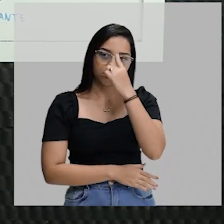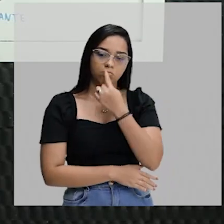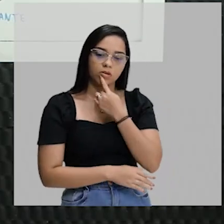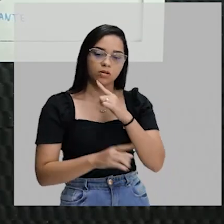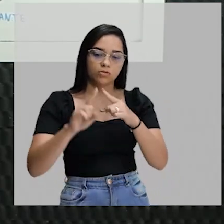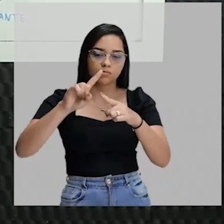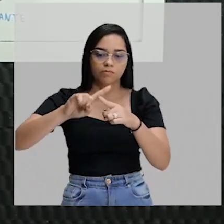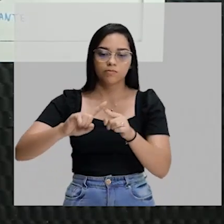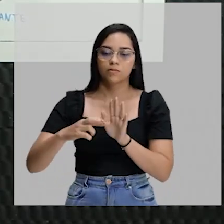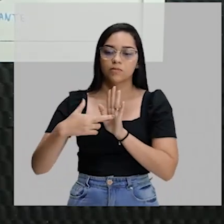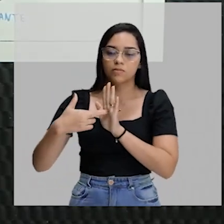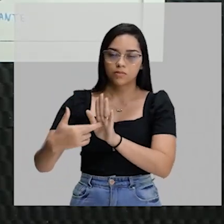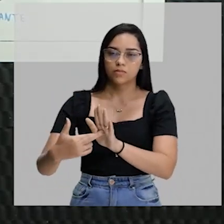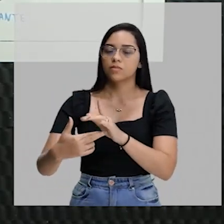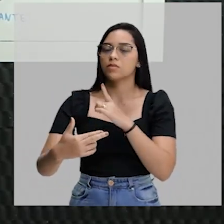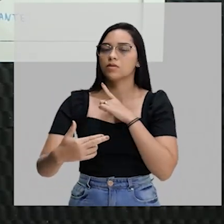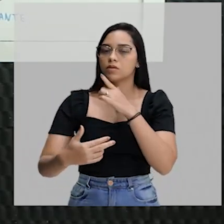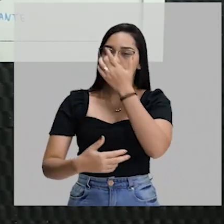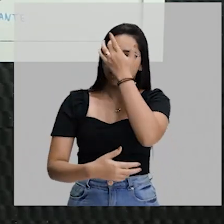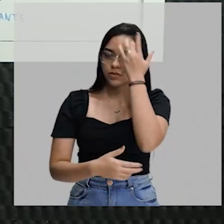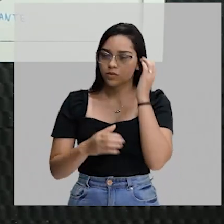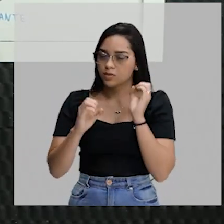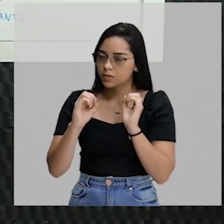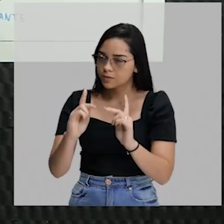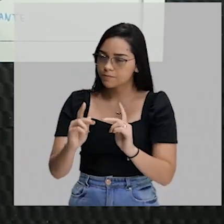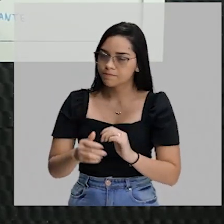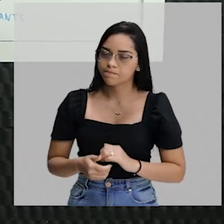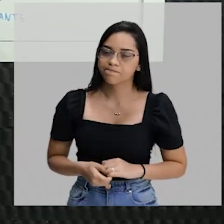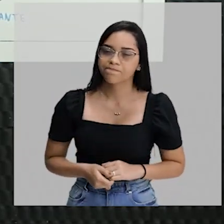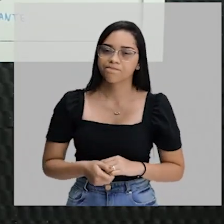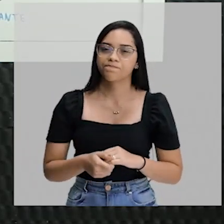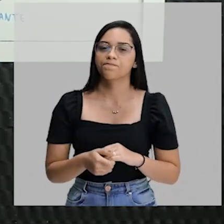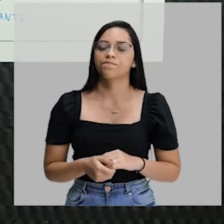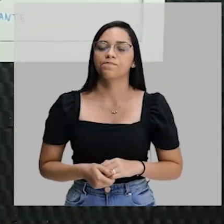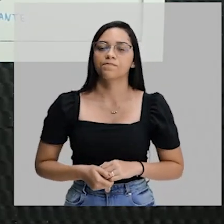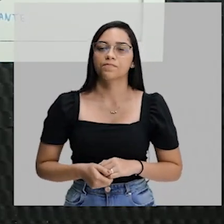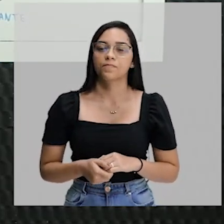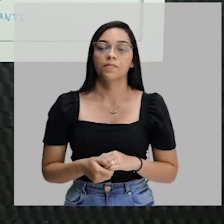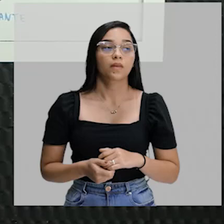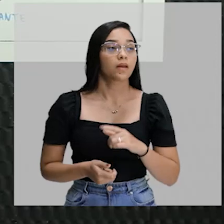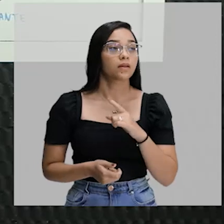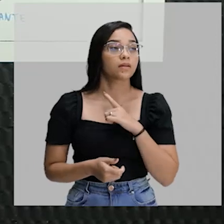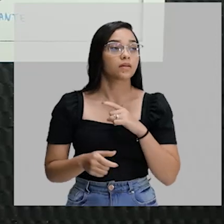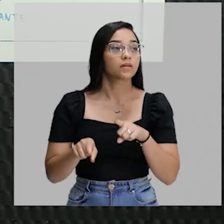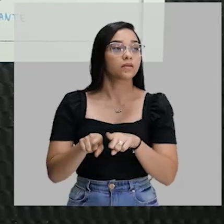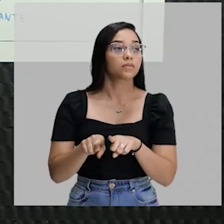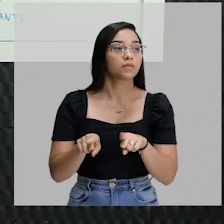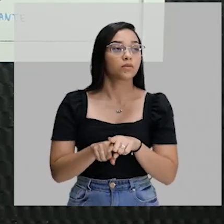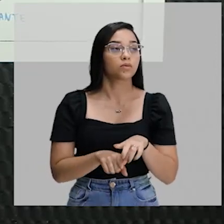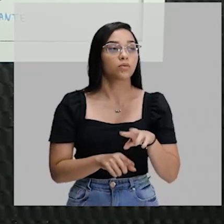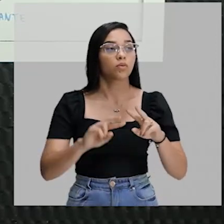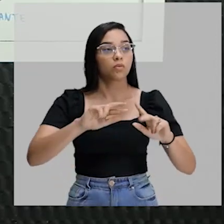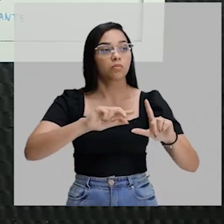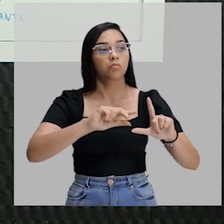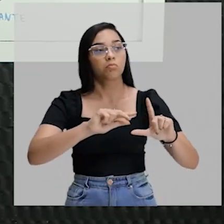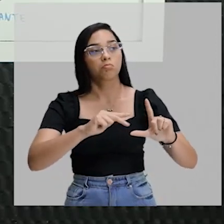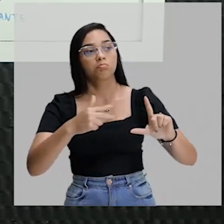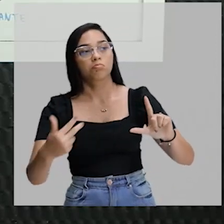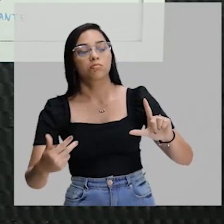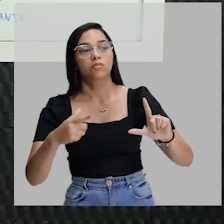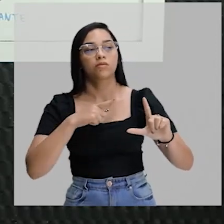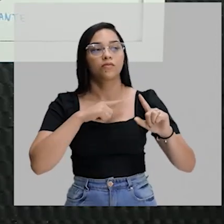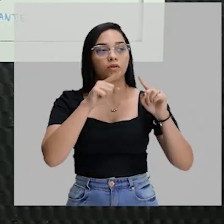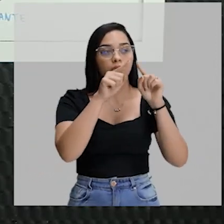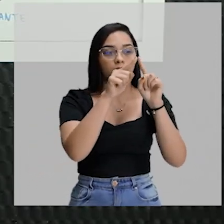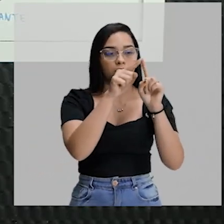de representações aqui de indivíduos, tá certo? Bem, nós temos aqui no heredograma, quando você vê um